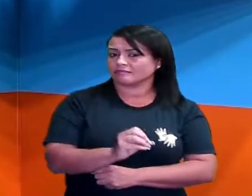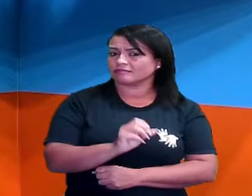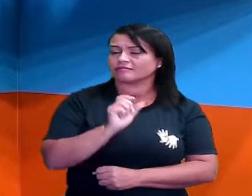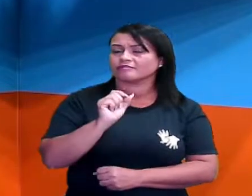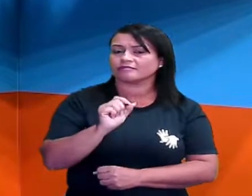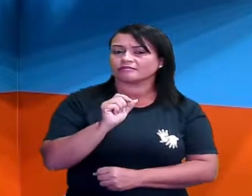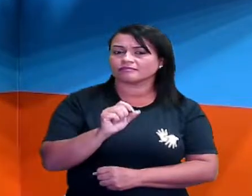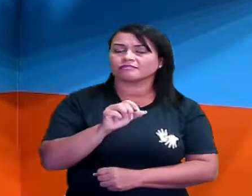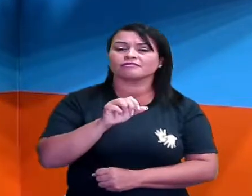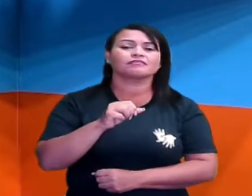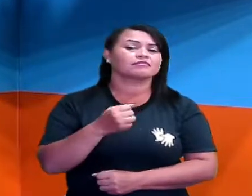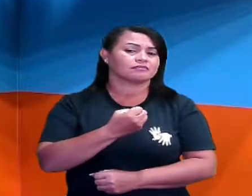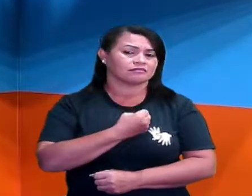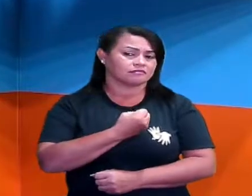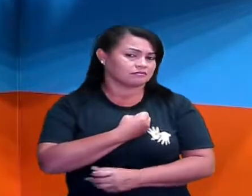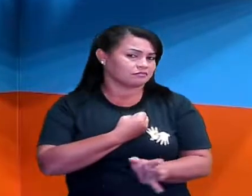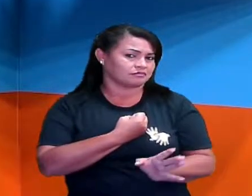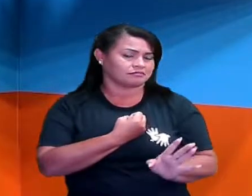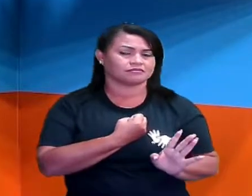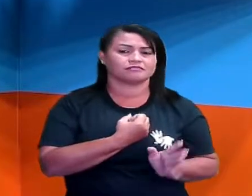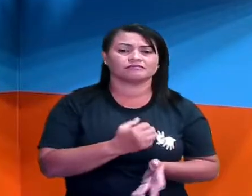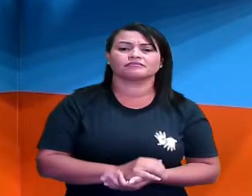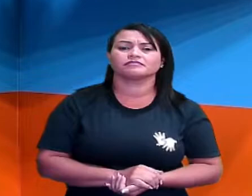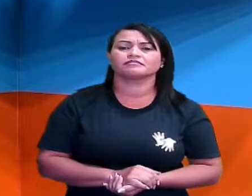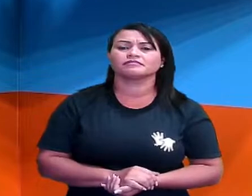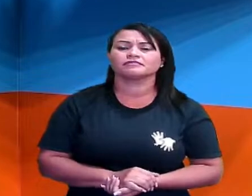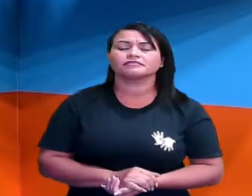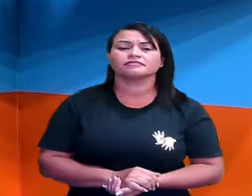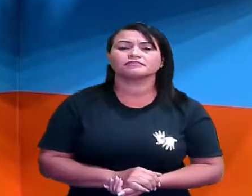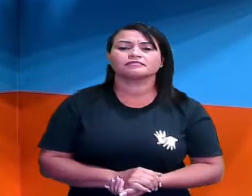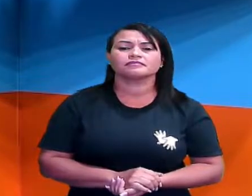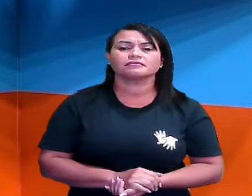de algarismos. Ok?